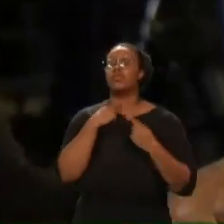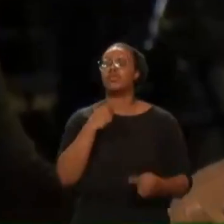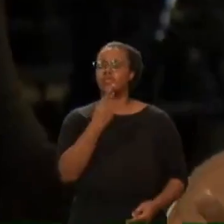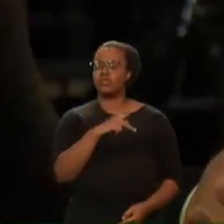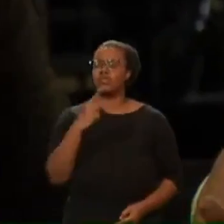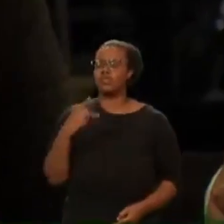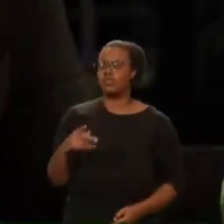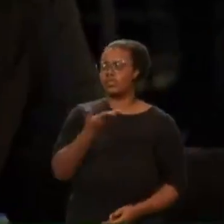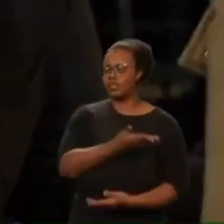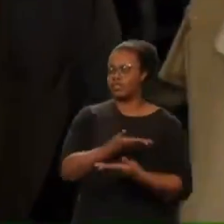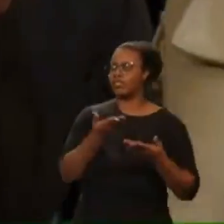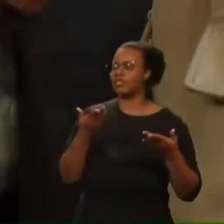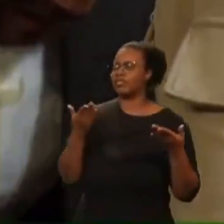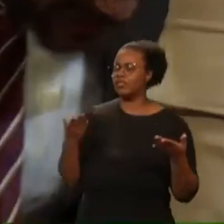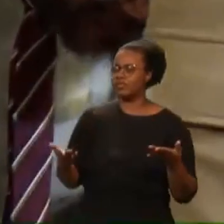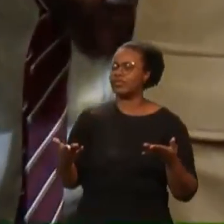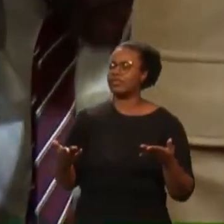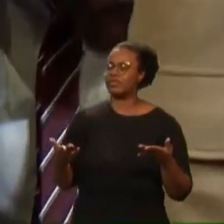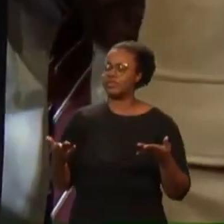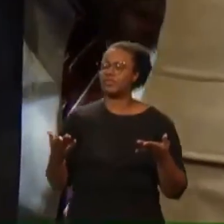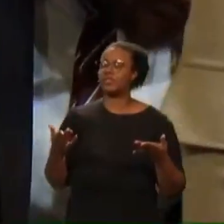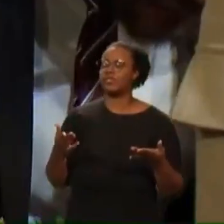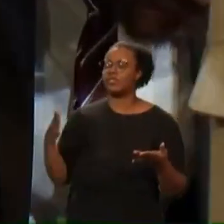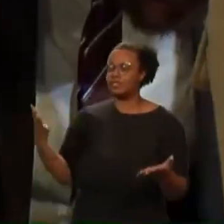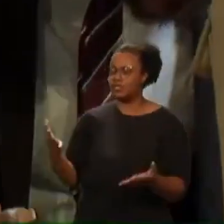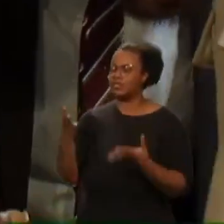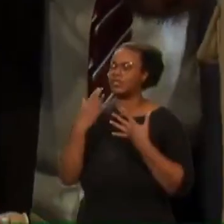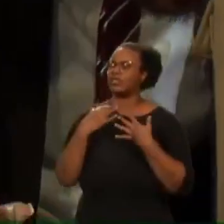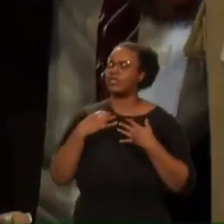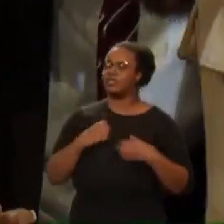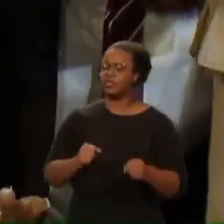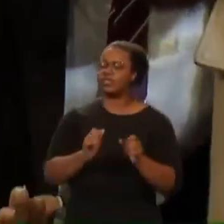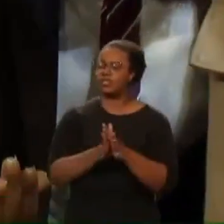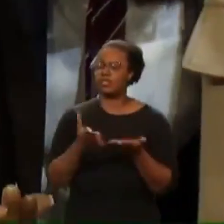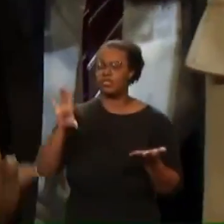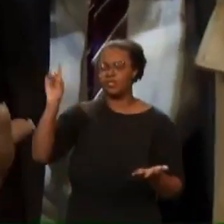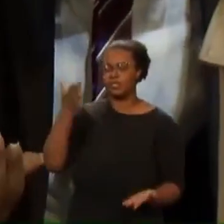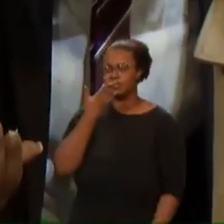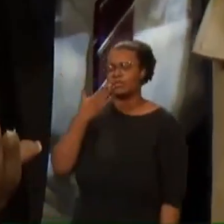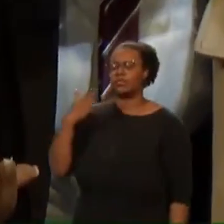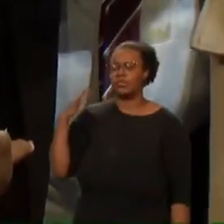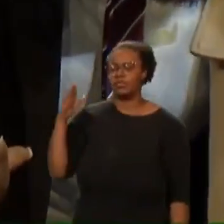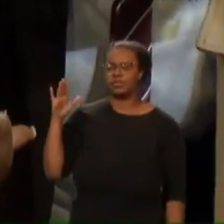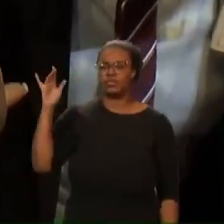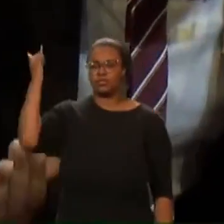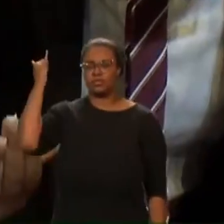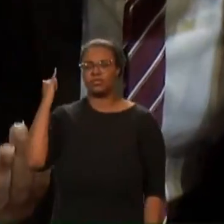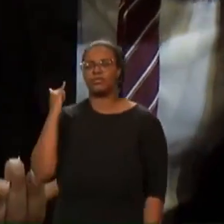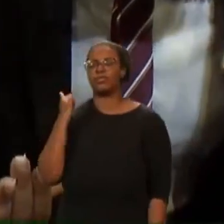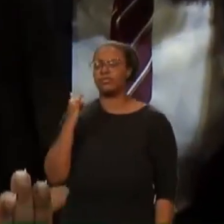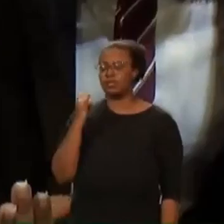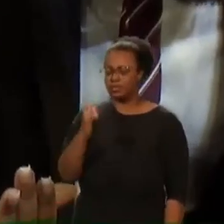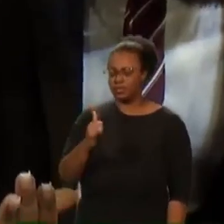eles verão nos seus dias claramente aquilo que é liberado de maneira Profética ô pai de maneira Apostólica